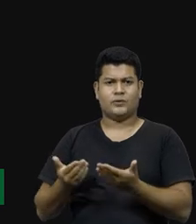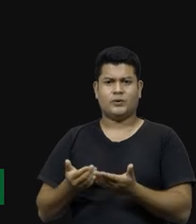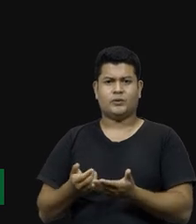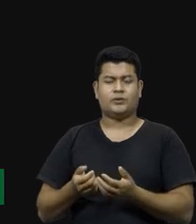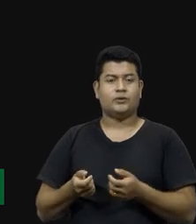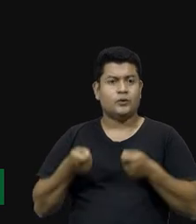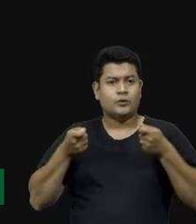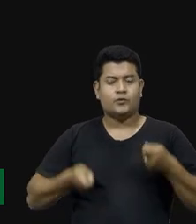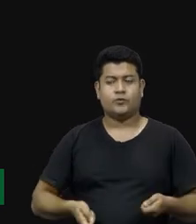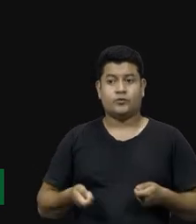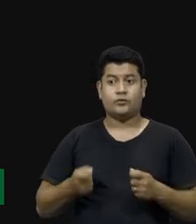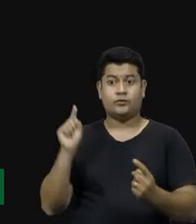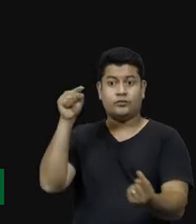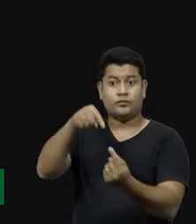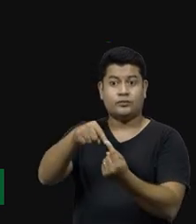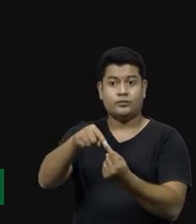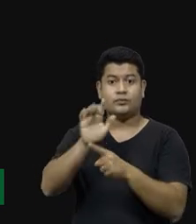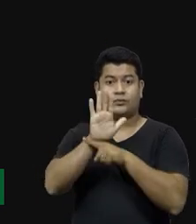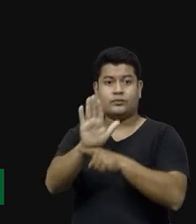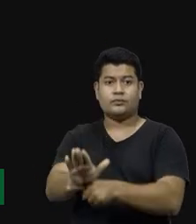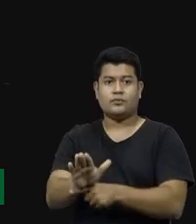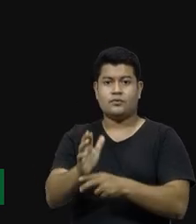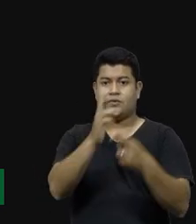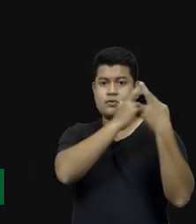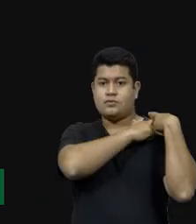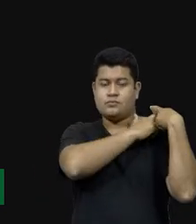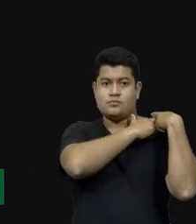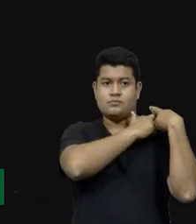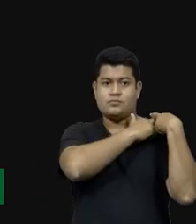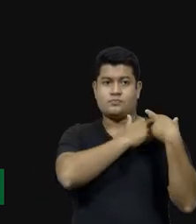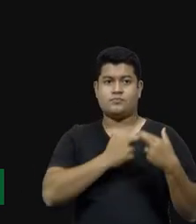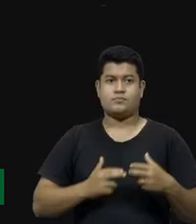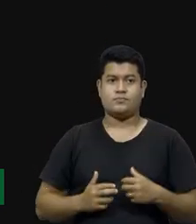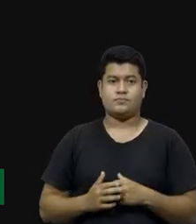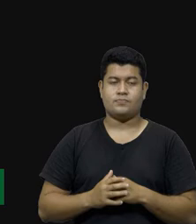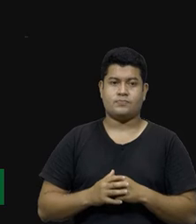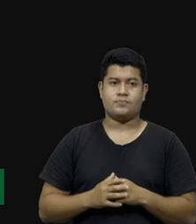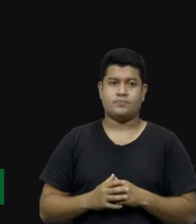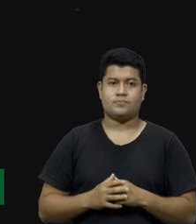Santa Catarina sempre, com responsabilidade e coerência.